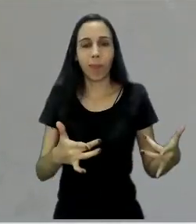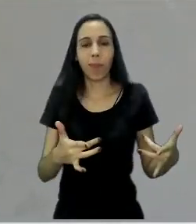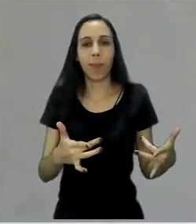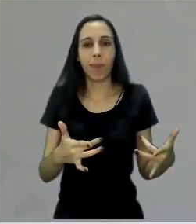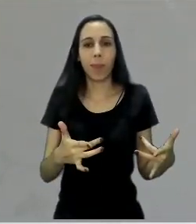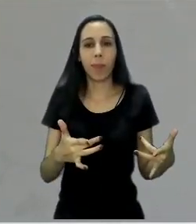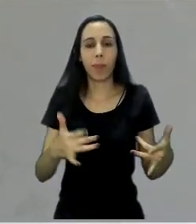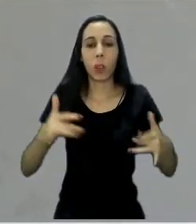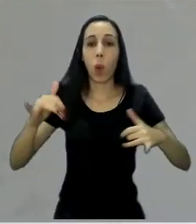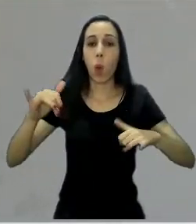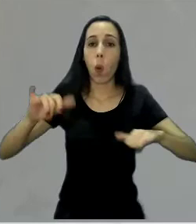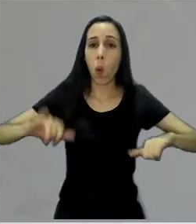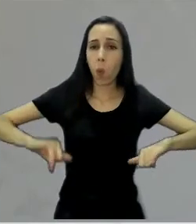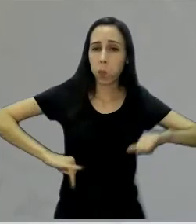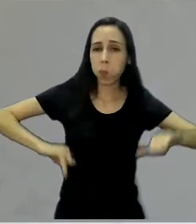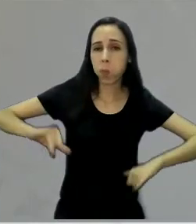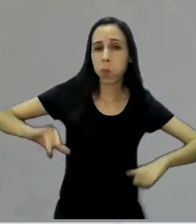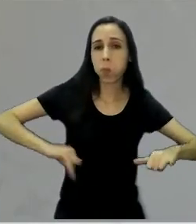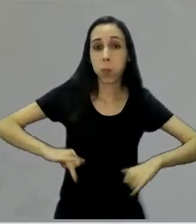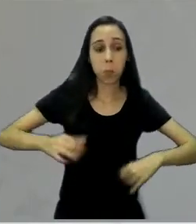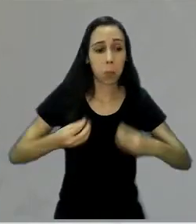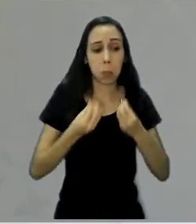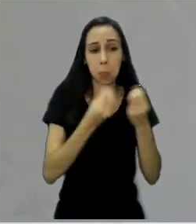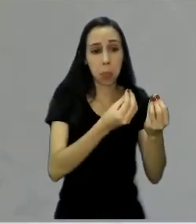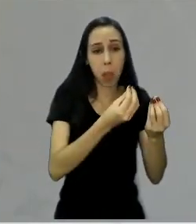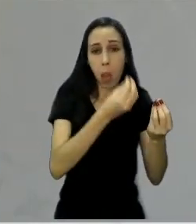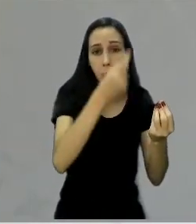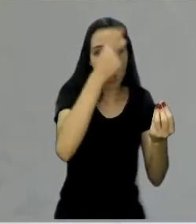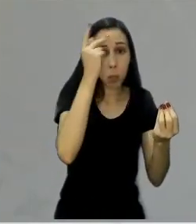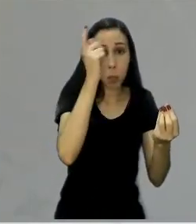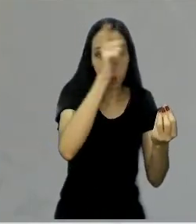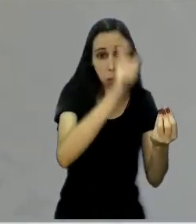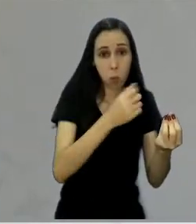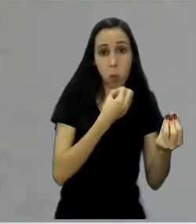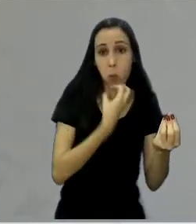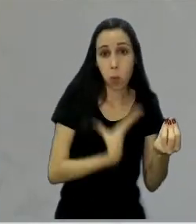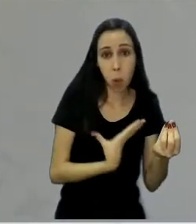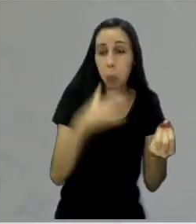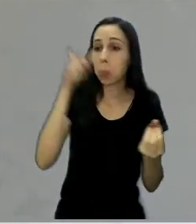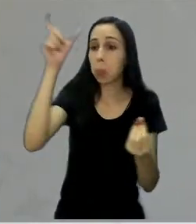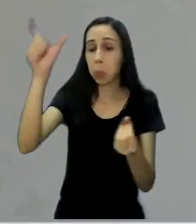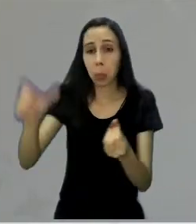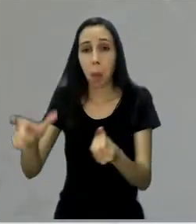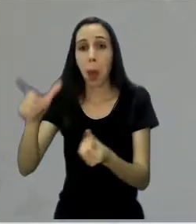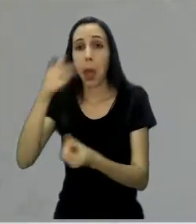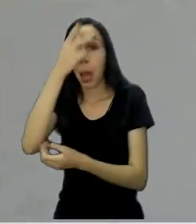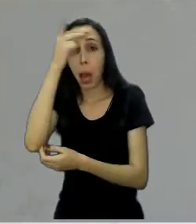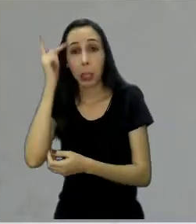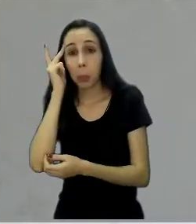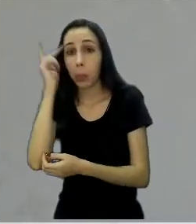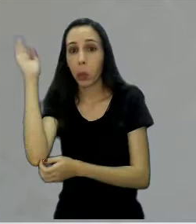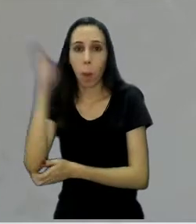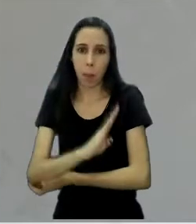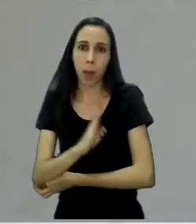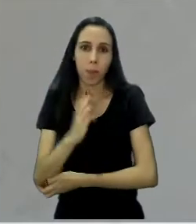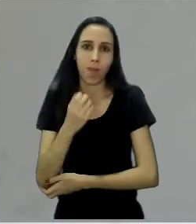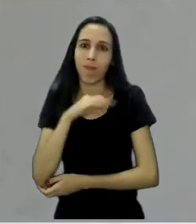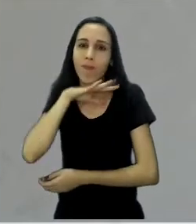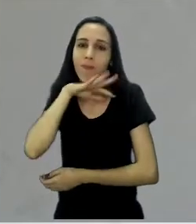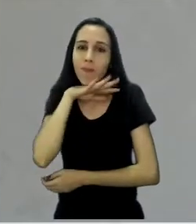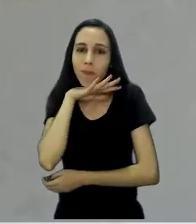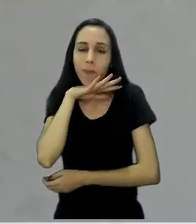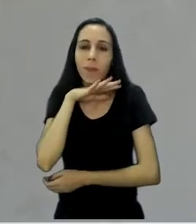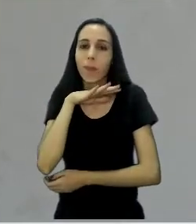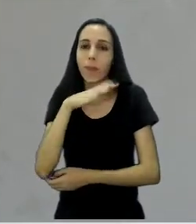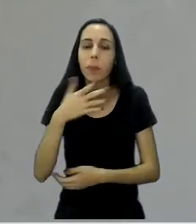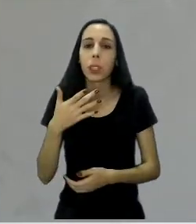de misericórdia. O sofrimento vem para os bons e para os maus. E diante